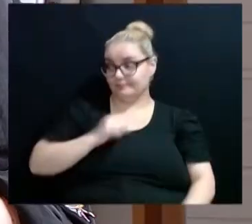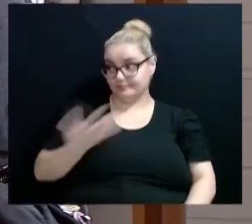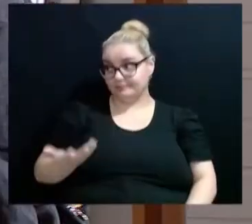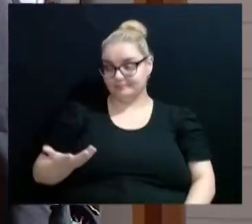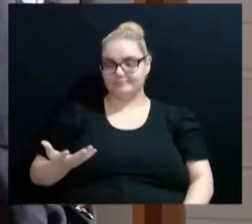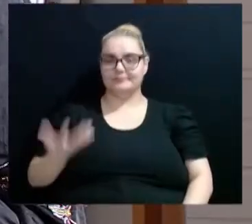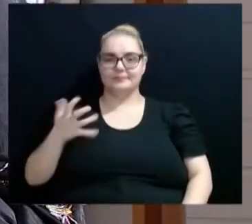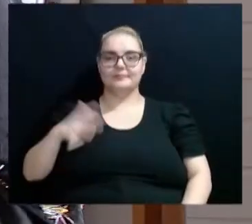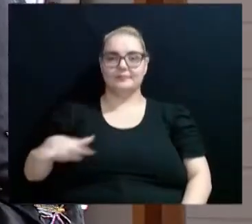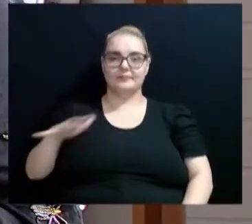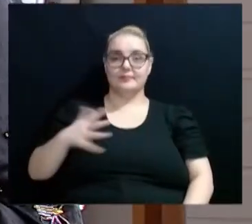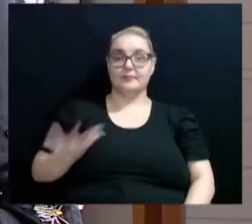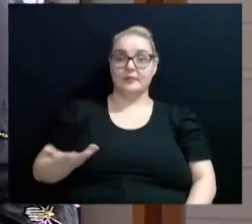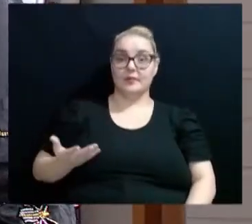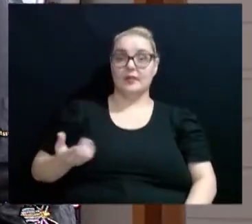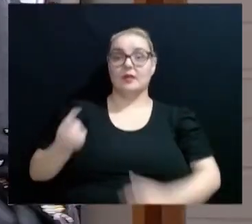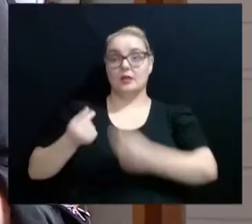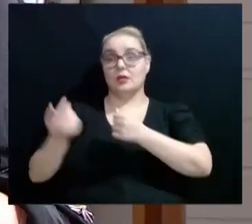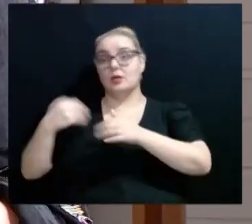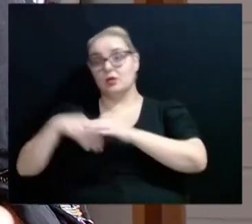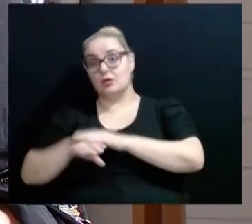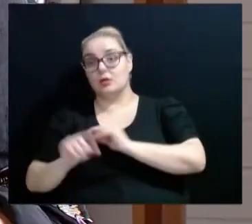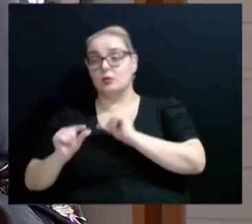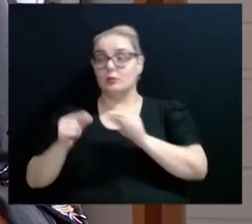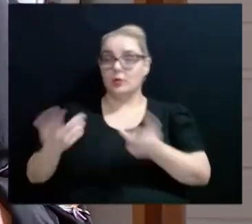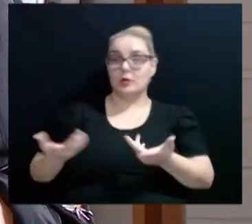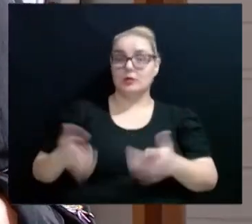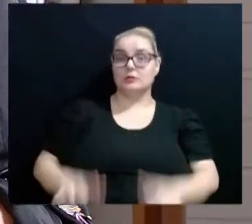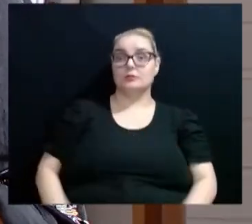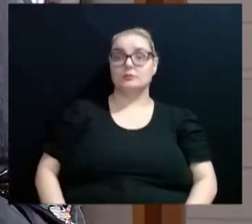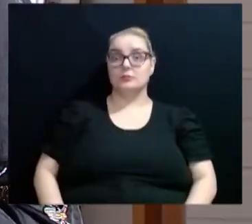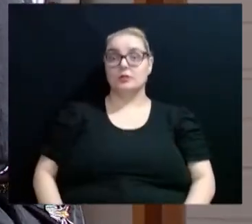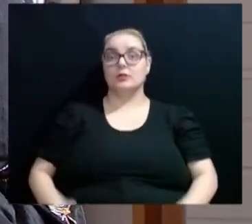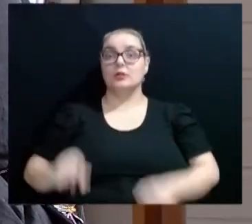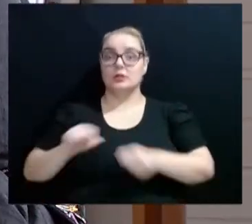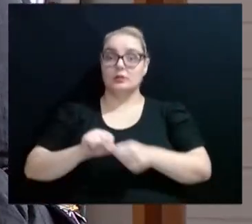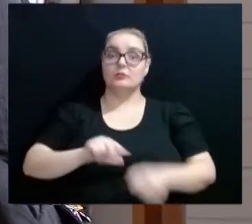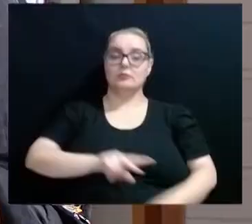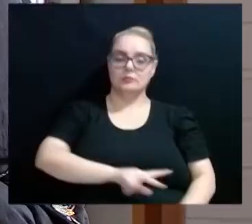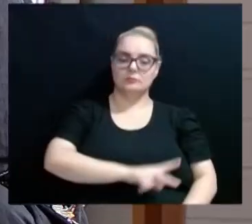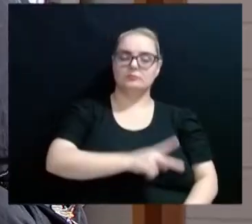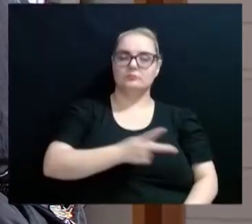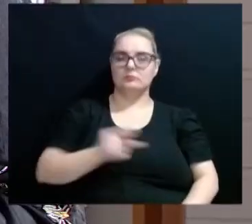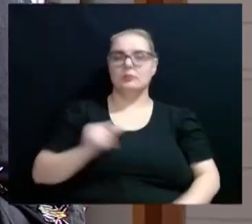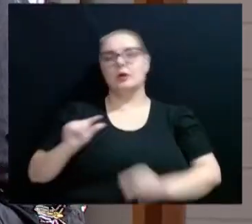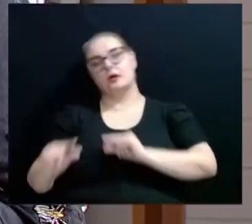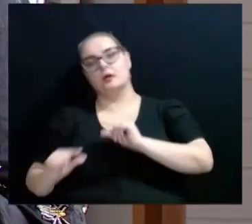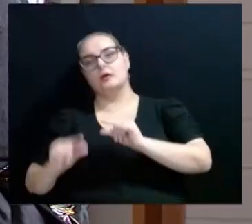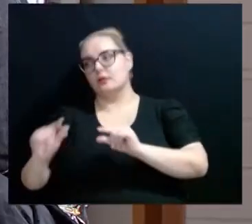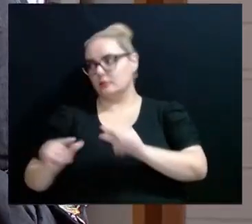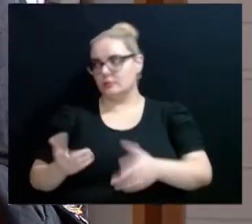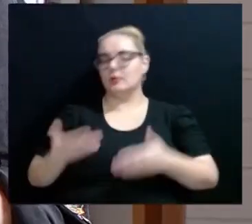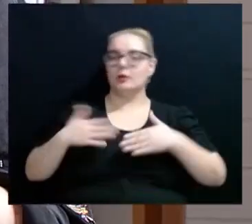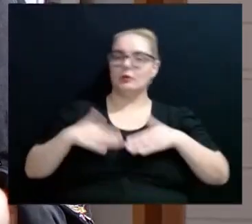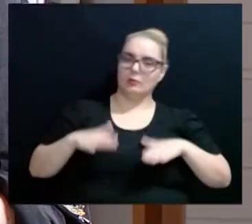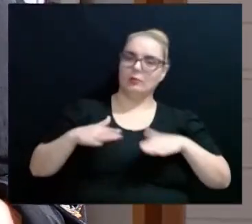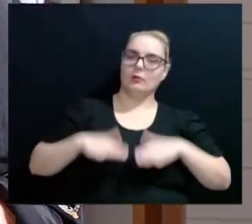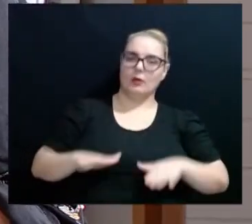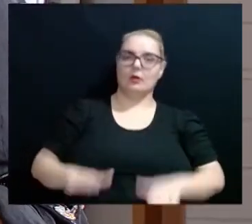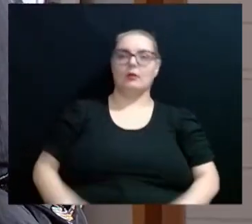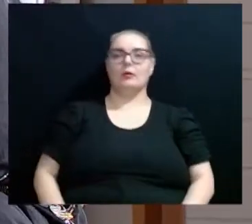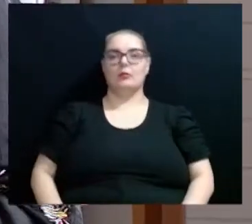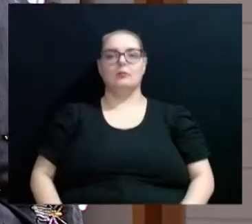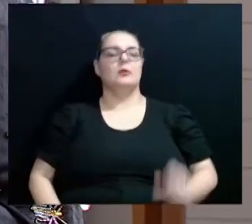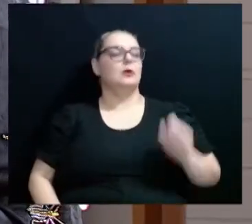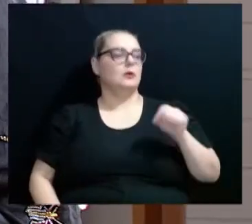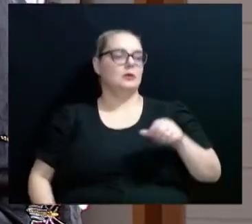muito de estudar, então eu queria essa parte também. Então eu comecei a juntar um pouco de dinheiro e fui fazendo a transição